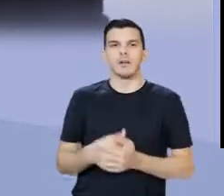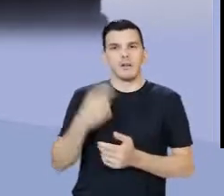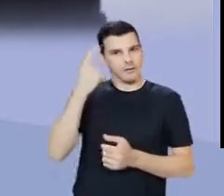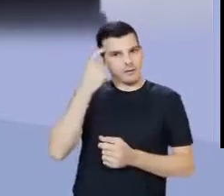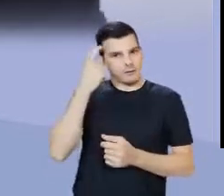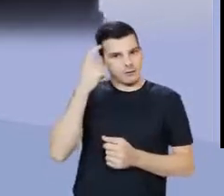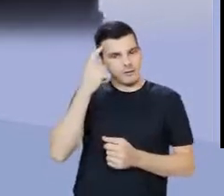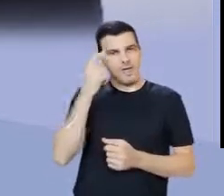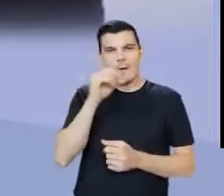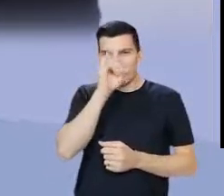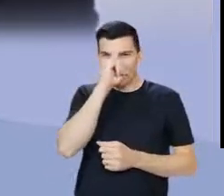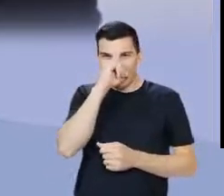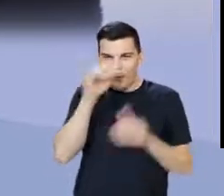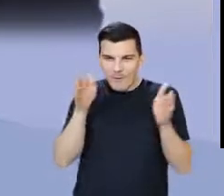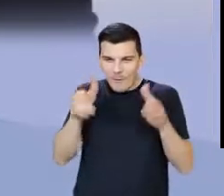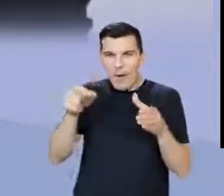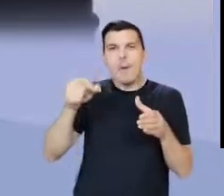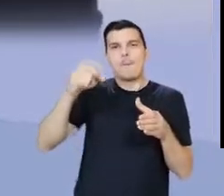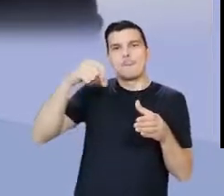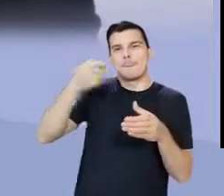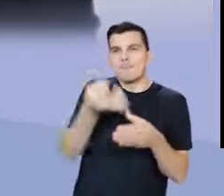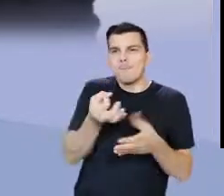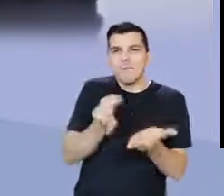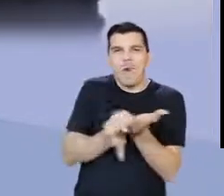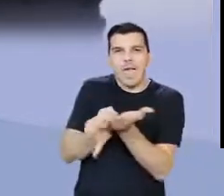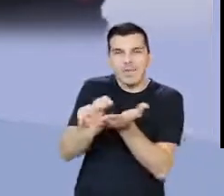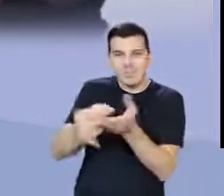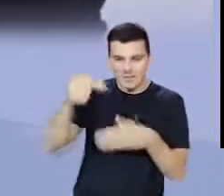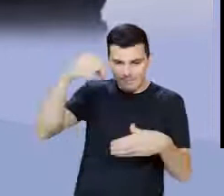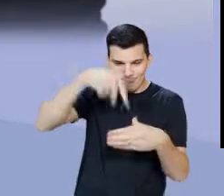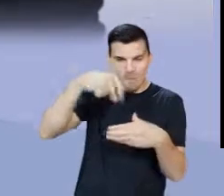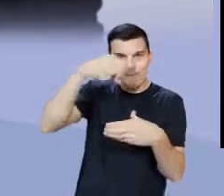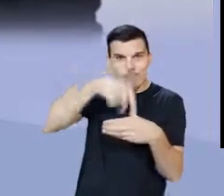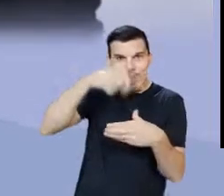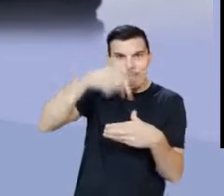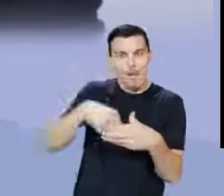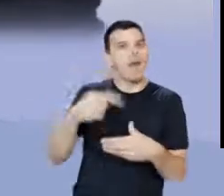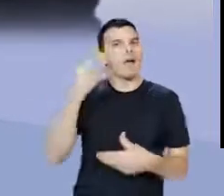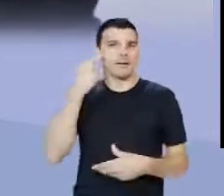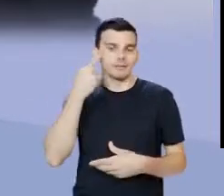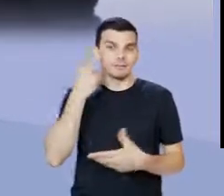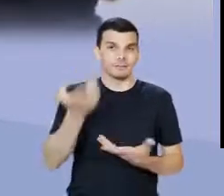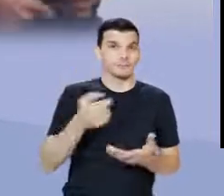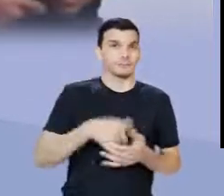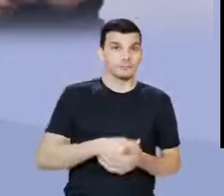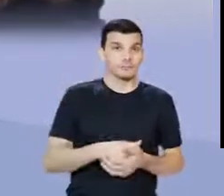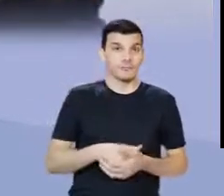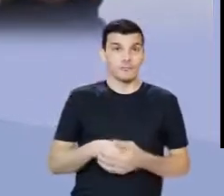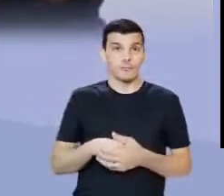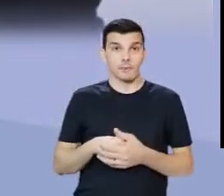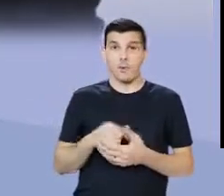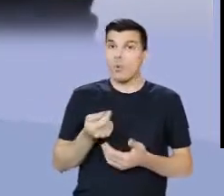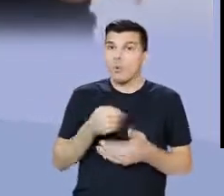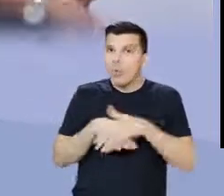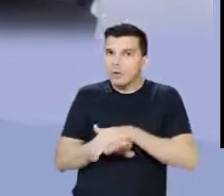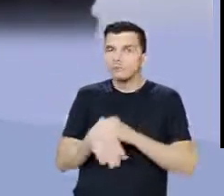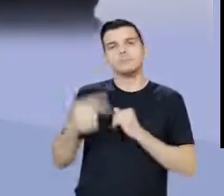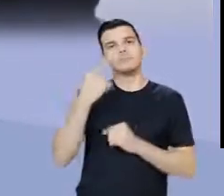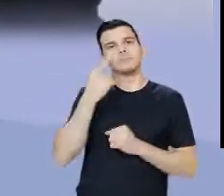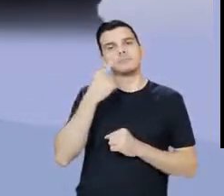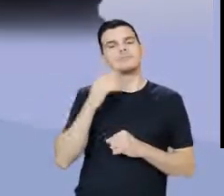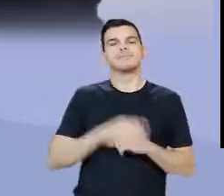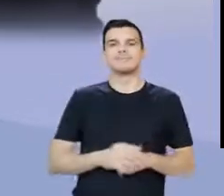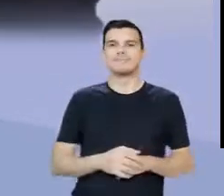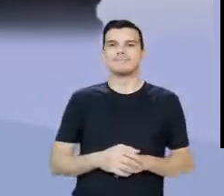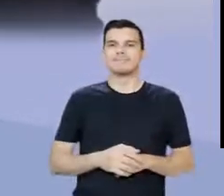dava-se porquinho em forma de cofrinho, cofrinho em forma de porquinho para as crianças brincarem e depositar dinheiro, né? Depositar